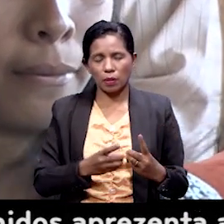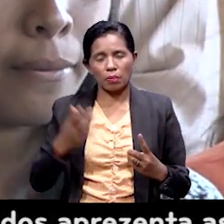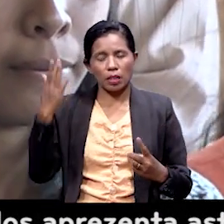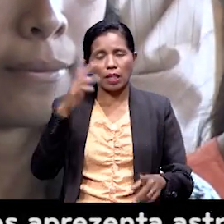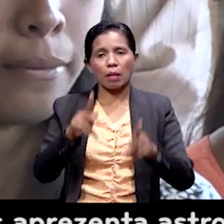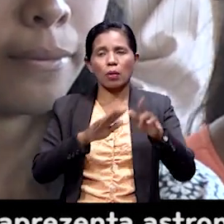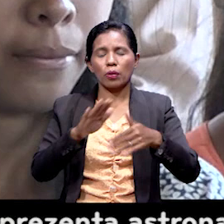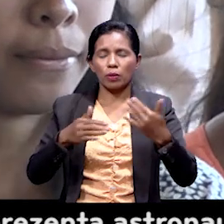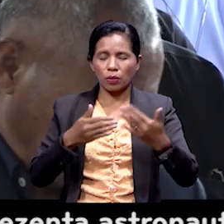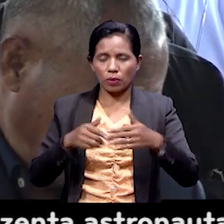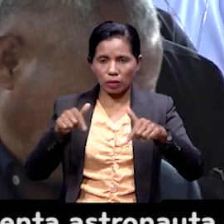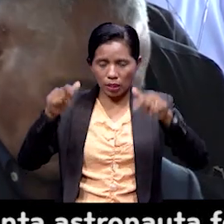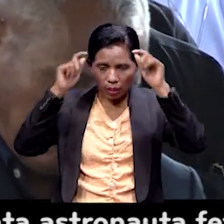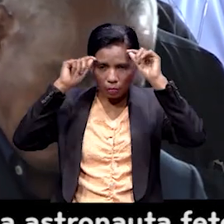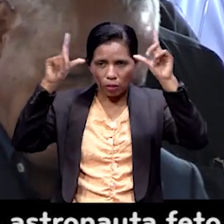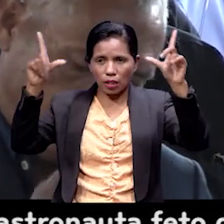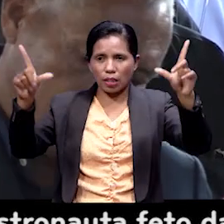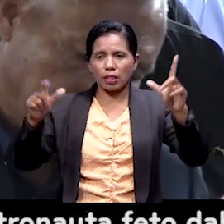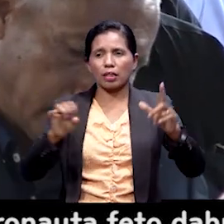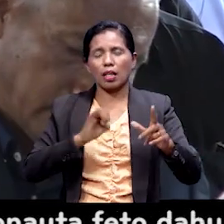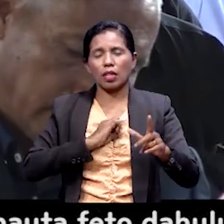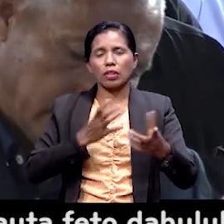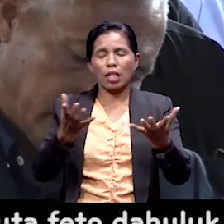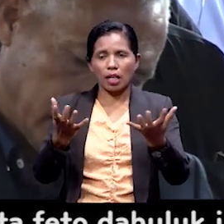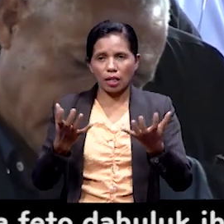Rorosai. E a unha a casa, a tu.